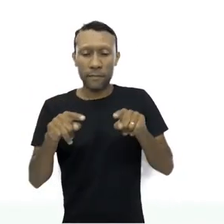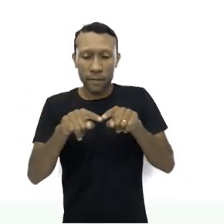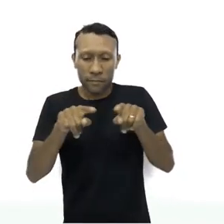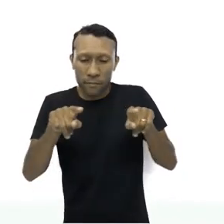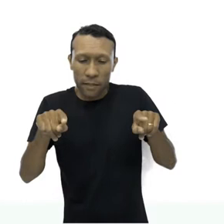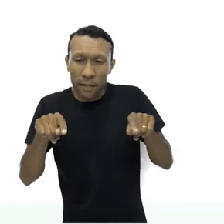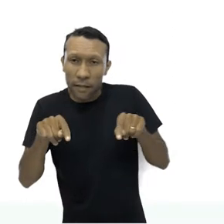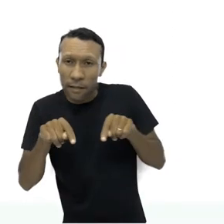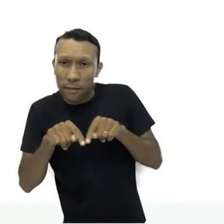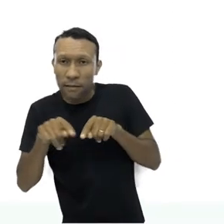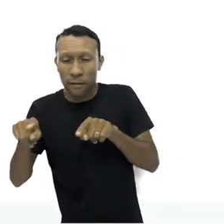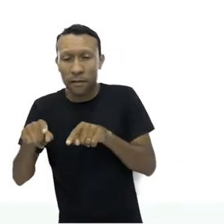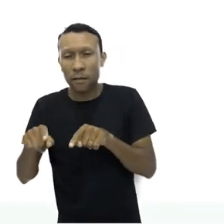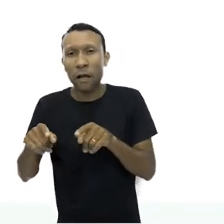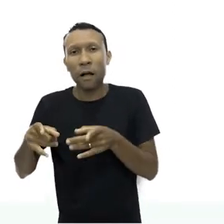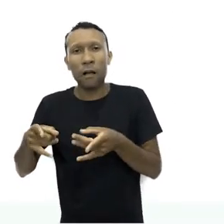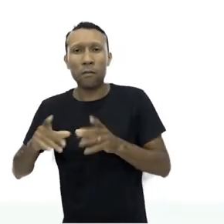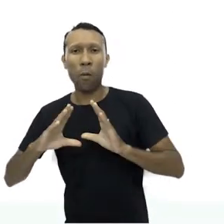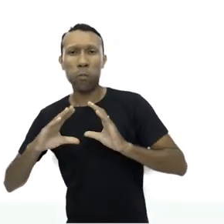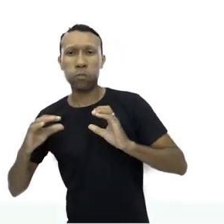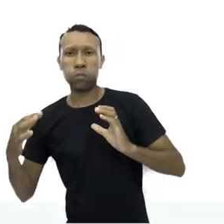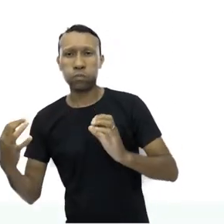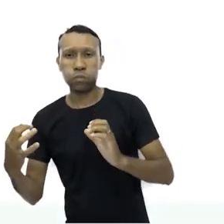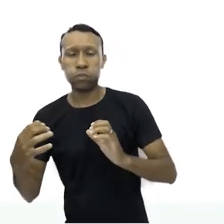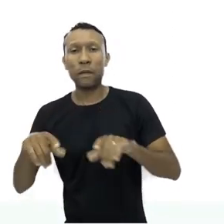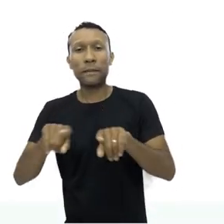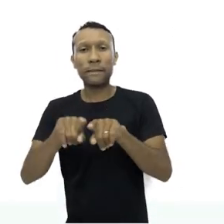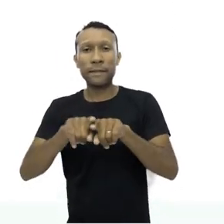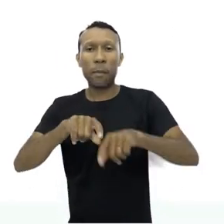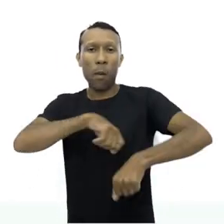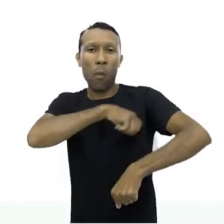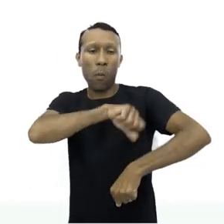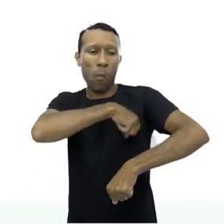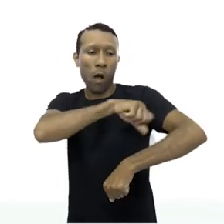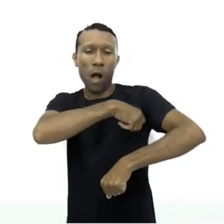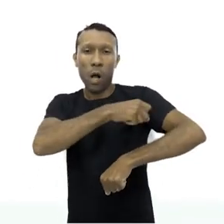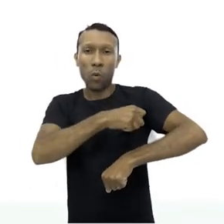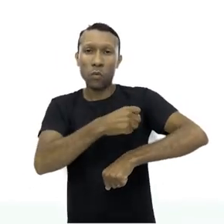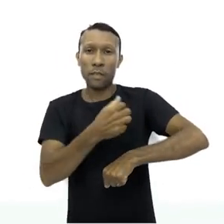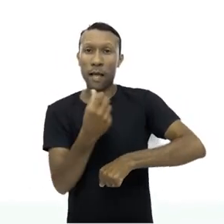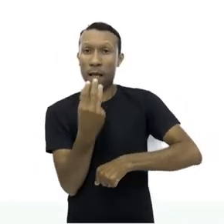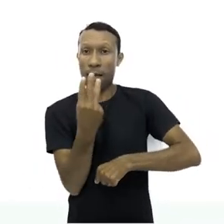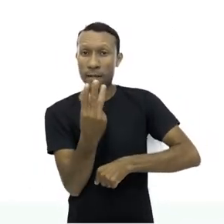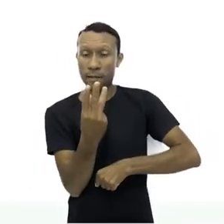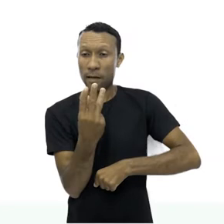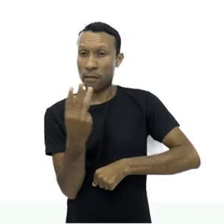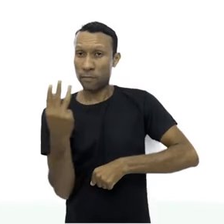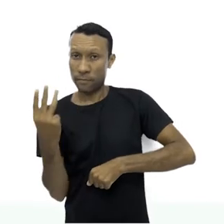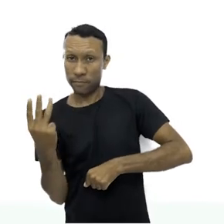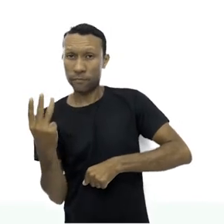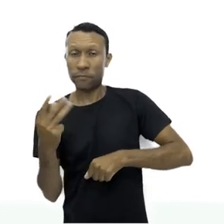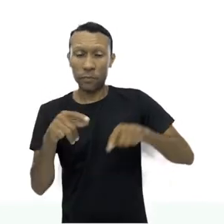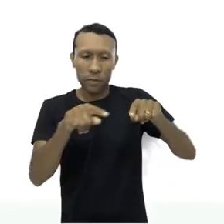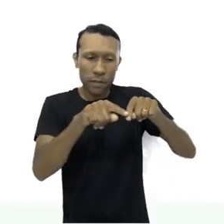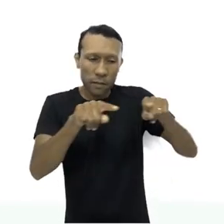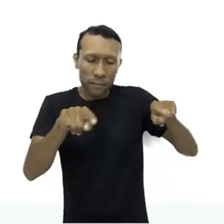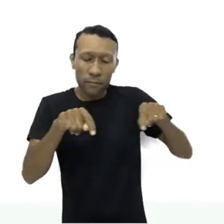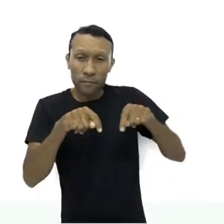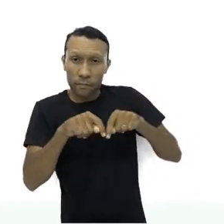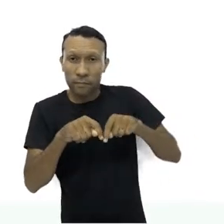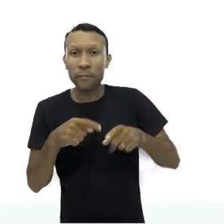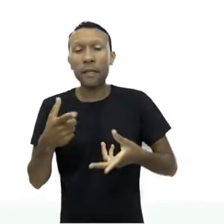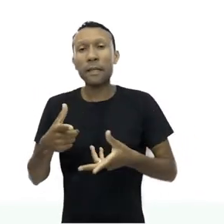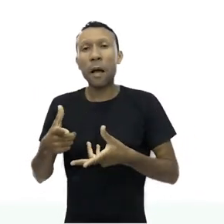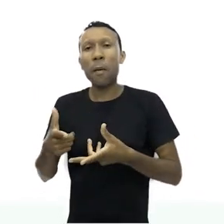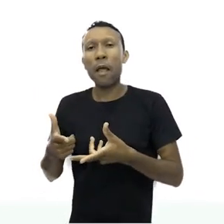são medidas iguais, lados iguais, tá certo? Uma cozinha também 3 por 3, que vai ser também um quadrado, tá certo? Uma